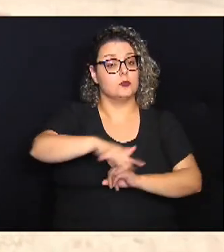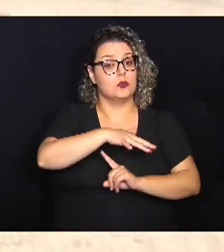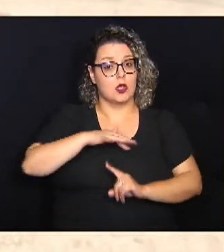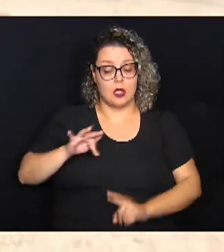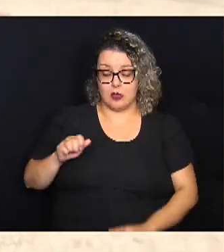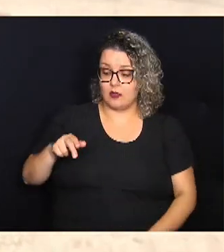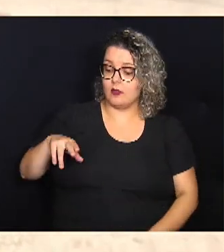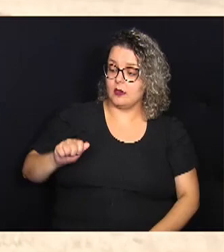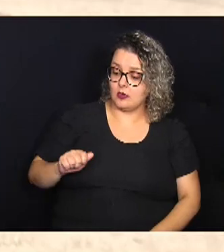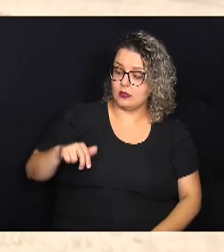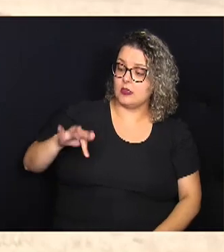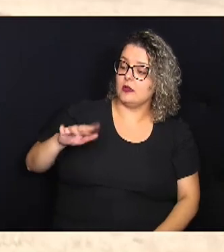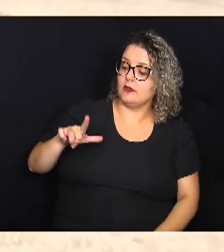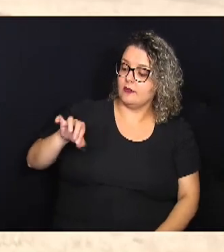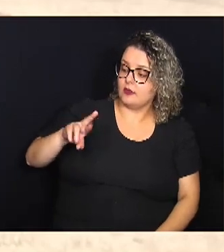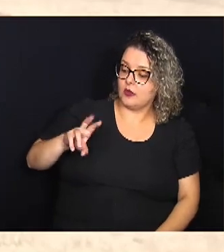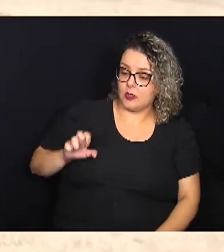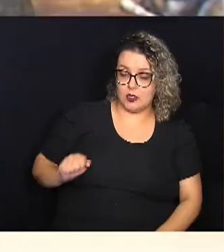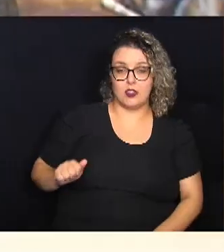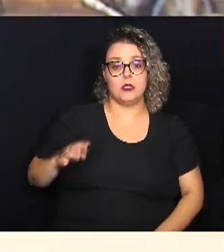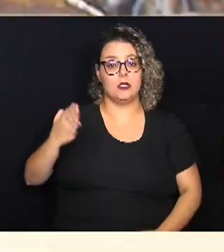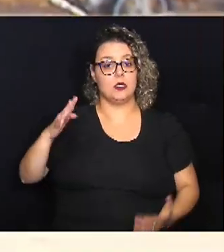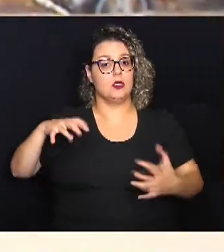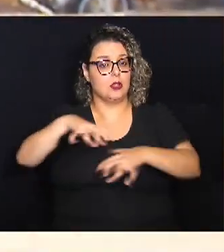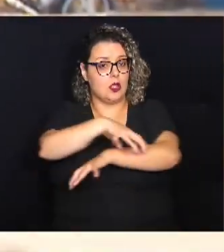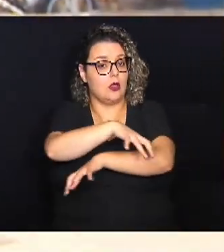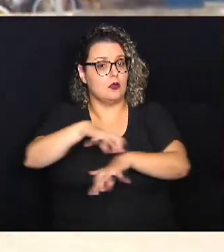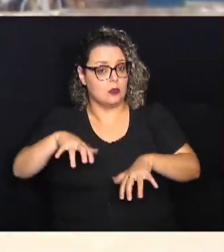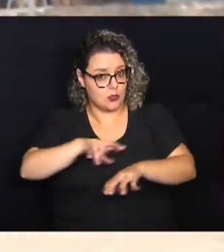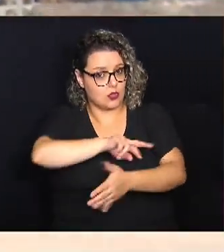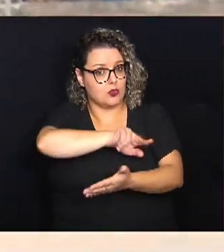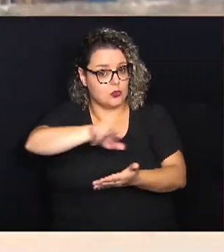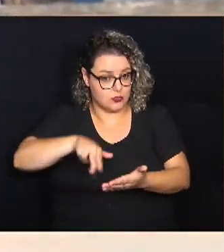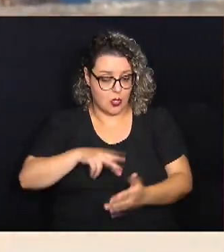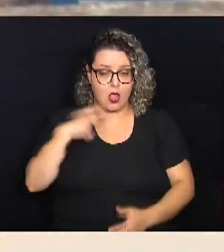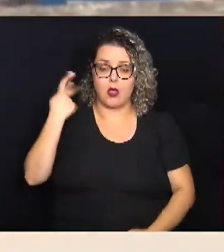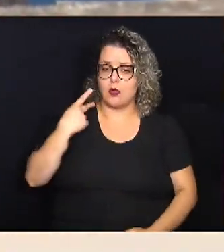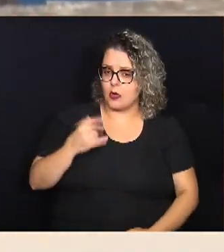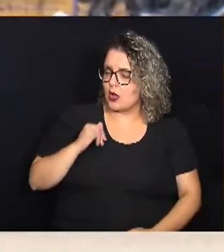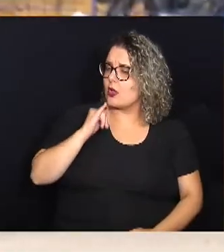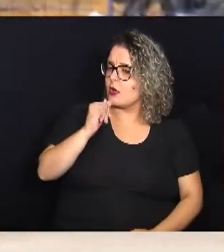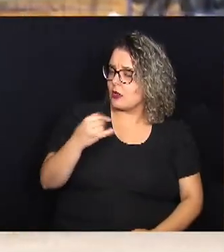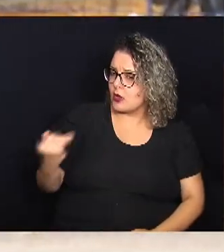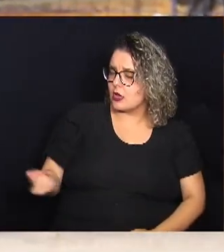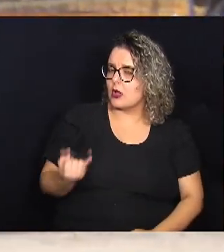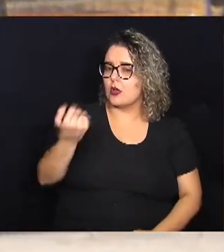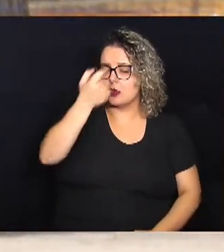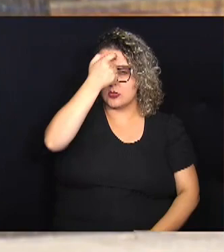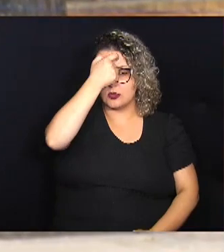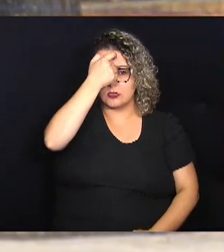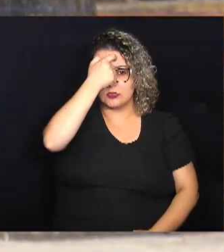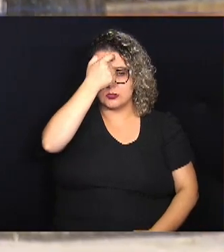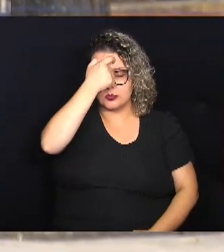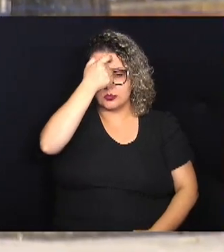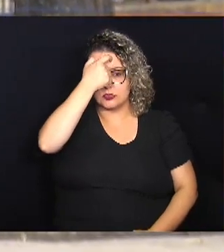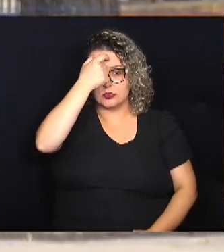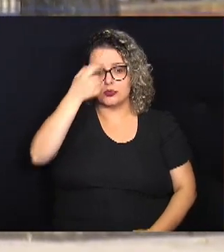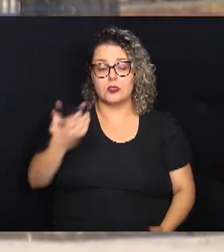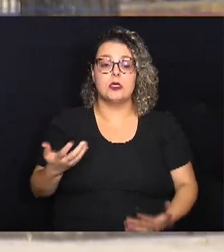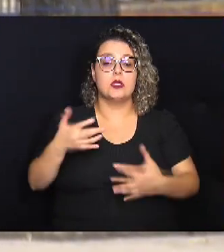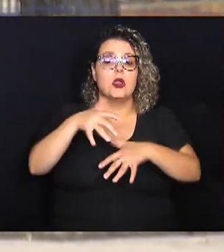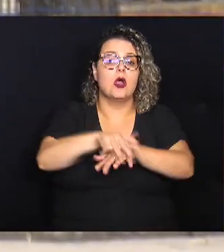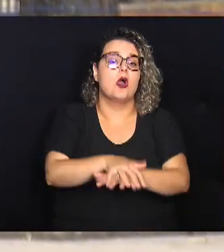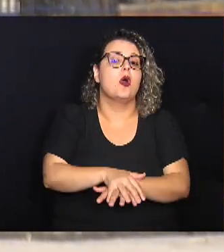fauna, à flora e à biodiversidade. O vereador ressalta a importância da conscientização e a inclusão